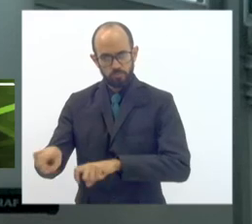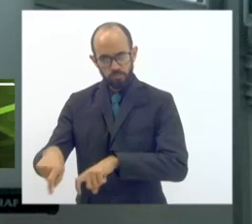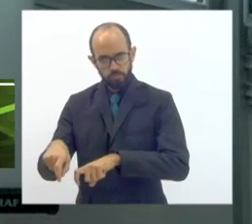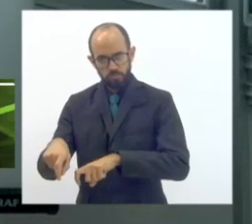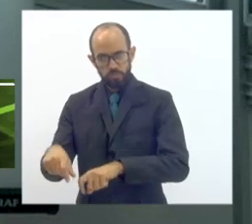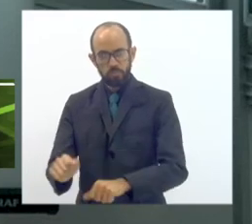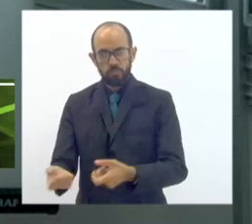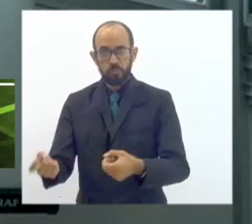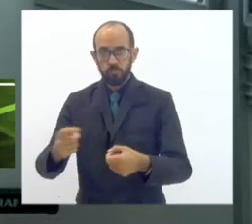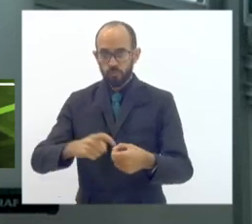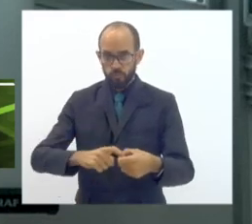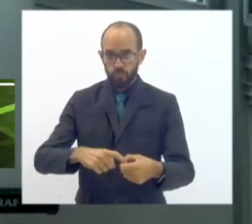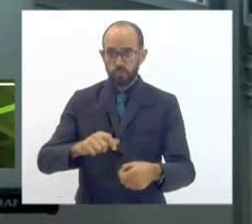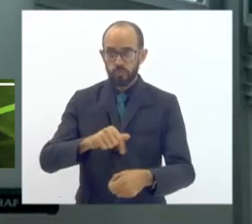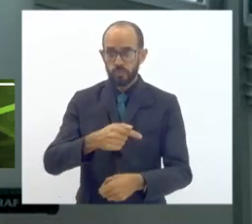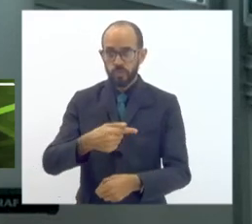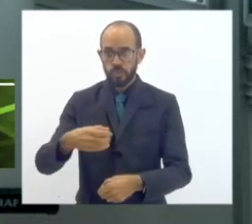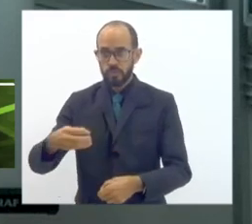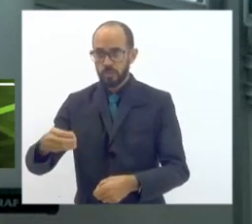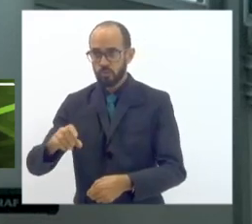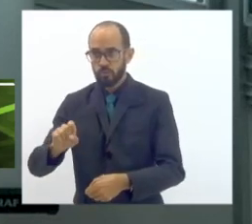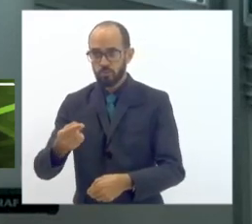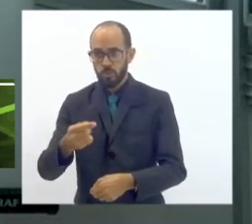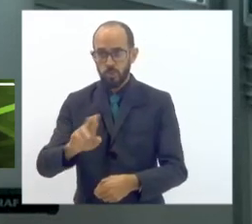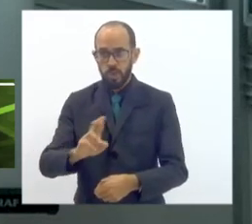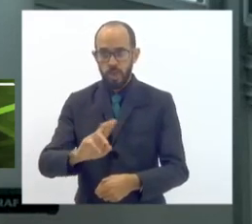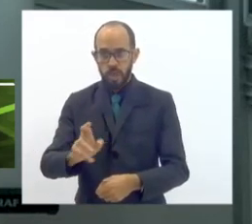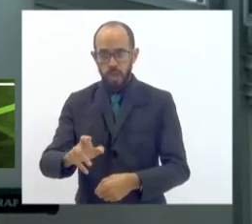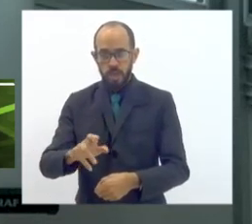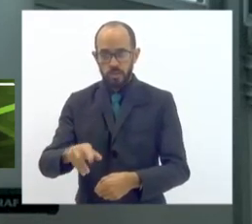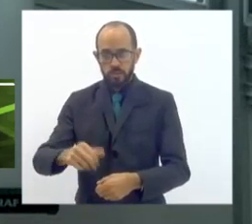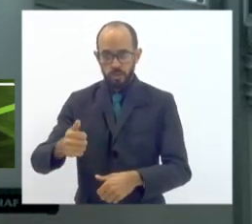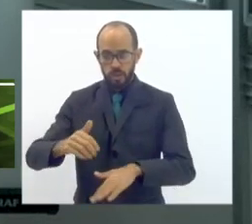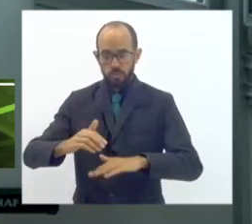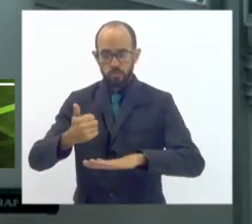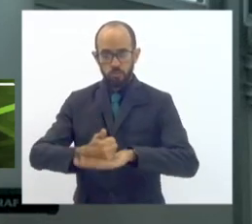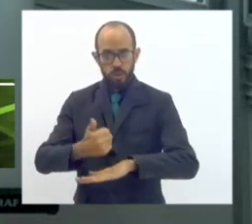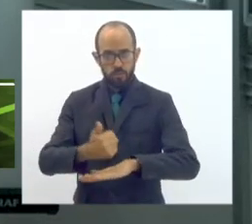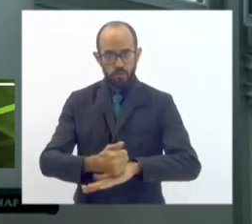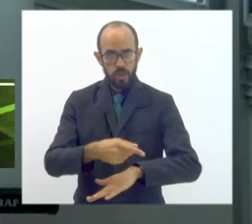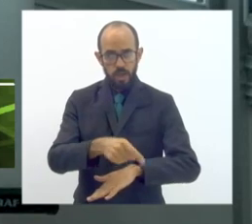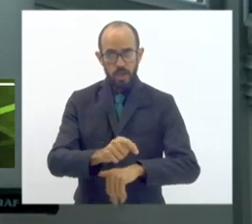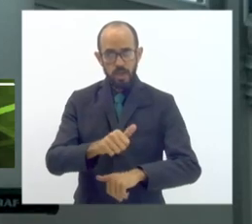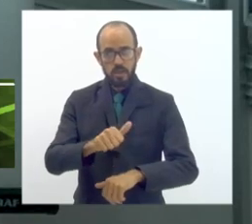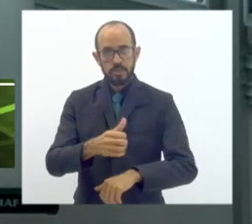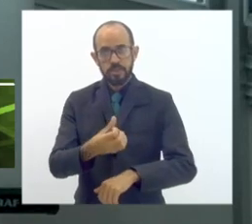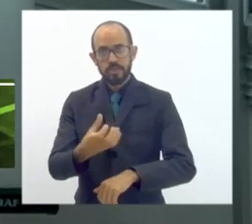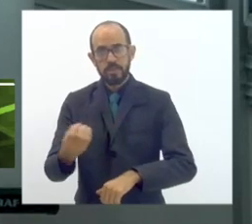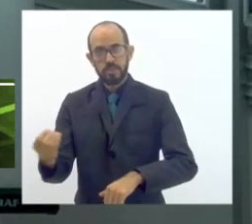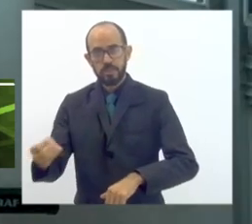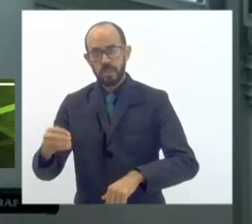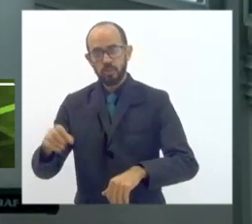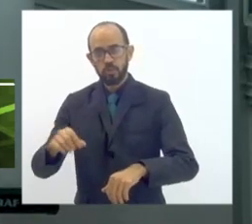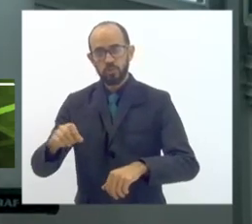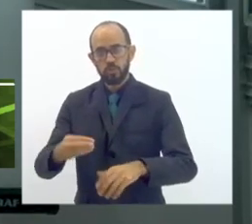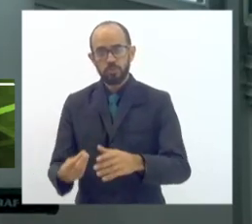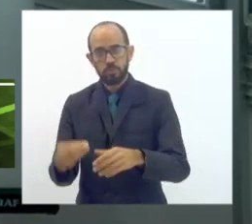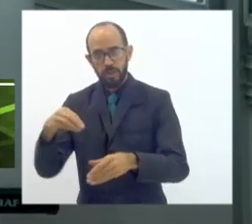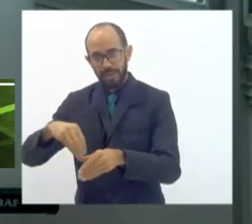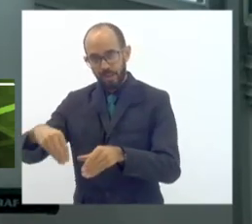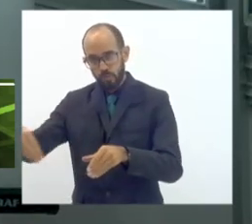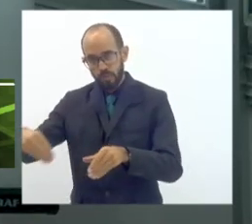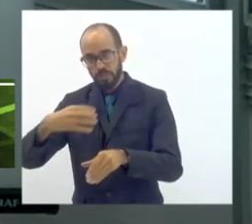realizou convênio com valor de R$700 mil para qualificar 613 produtores de laranja da região do consórcio. 11